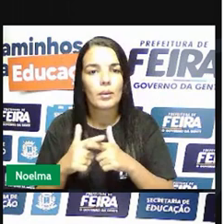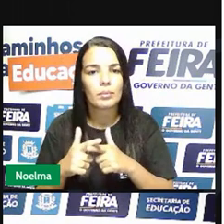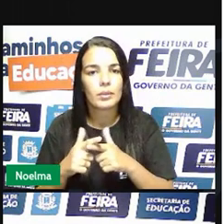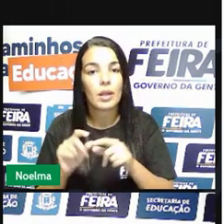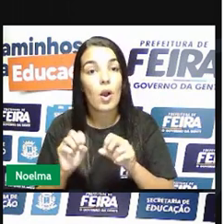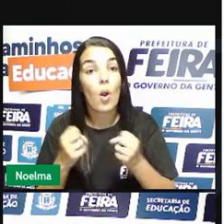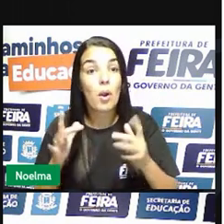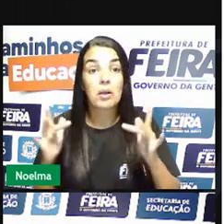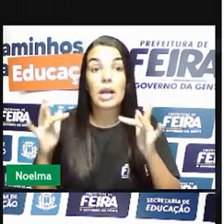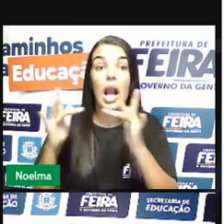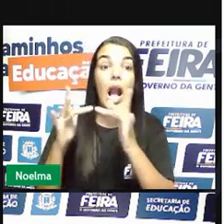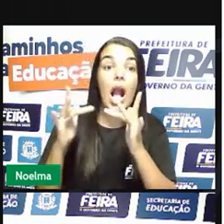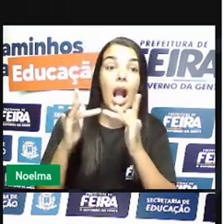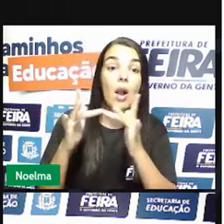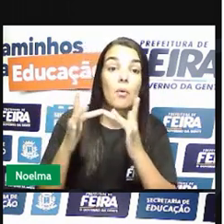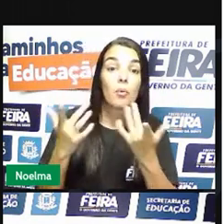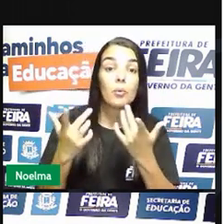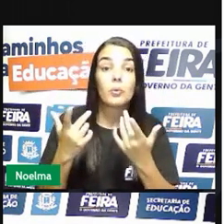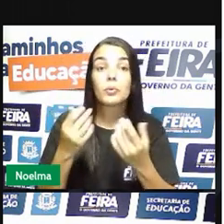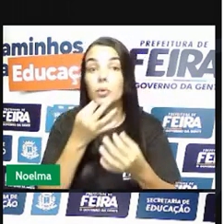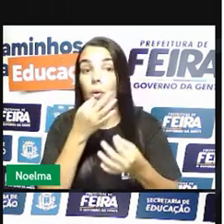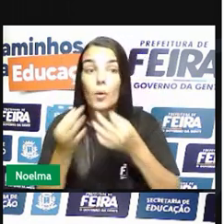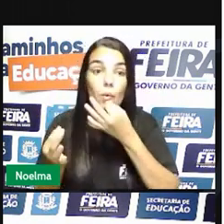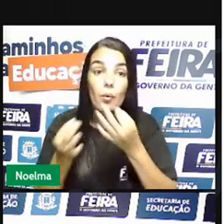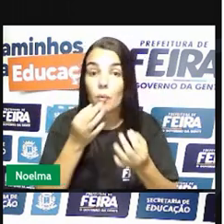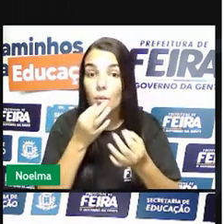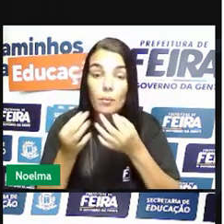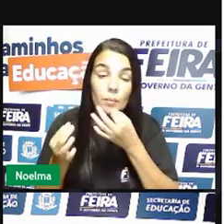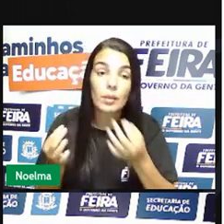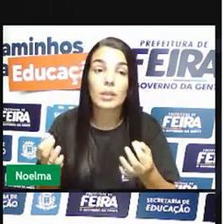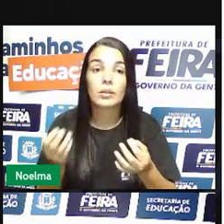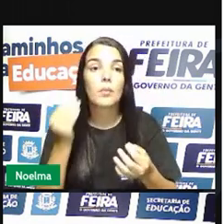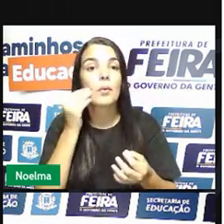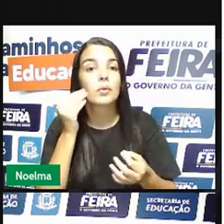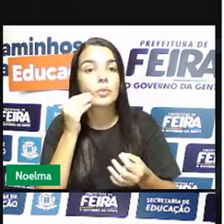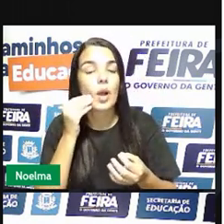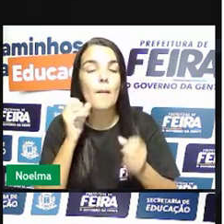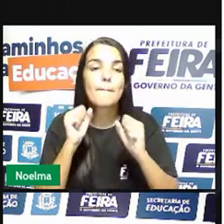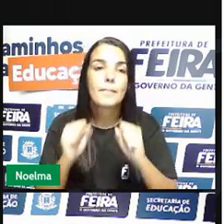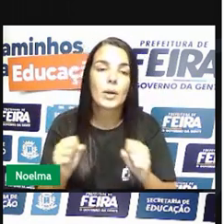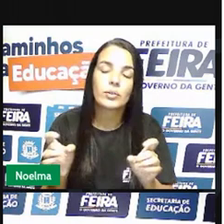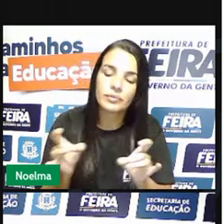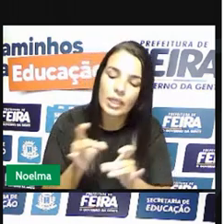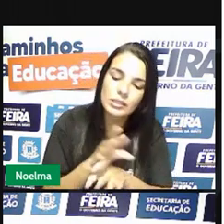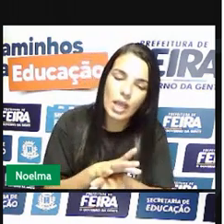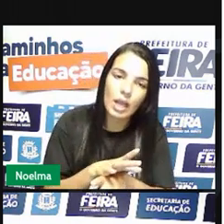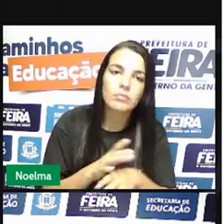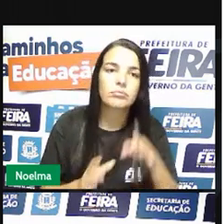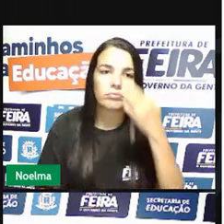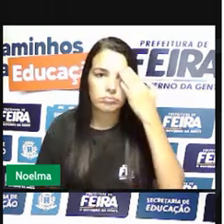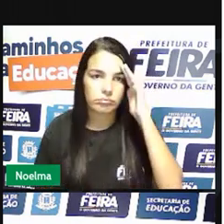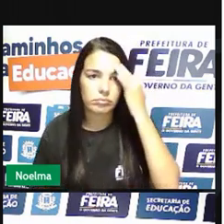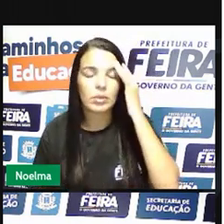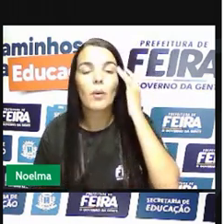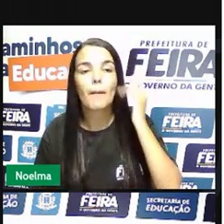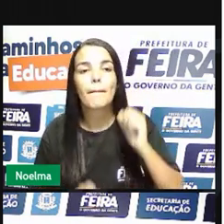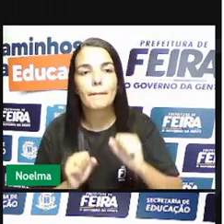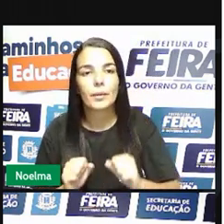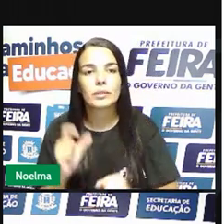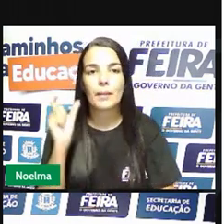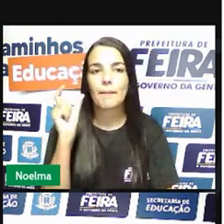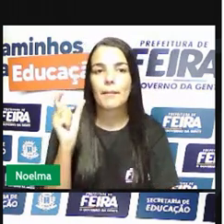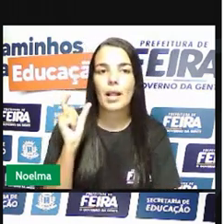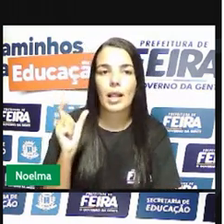de acordo com os argumentos apresentados, conclui-se que tal, tal, tal, vocês podem escrever assim também. Aí